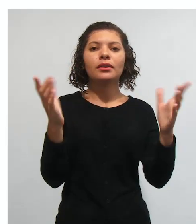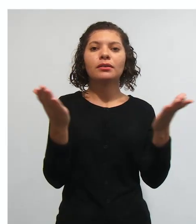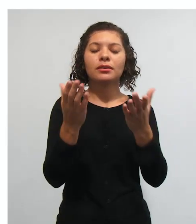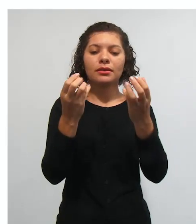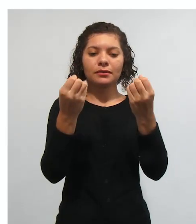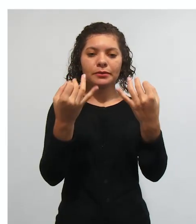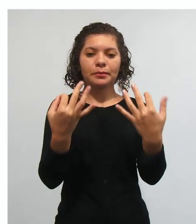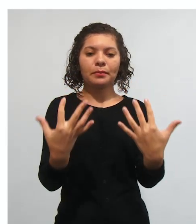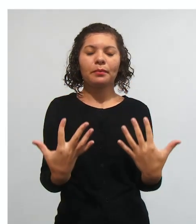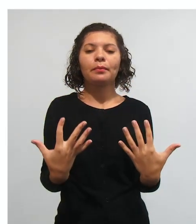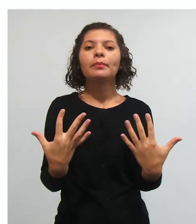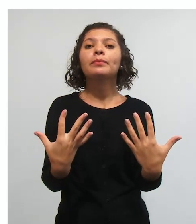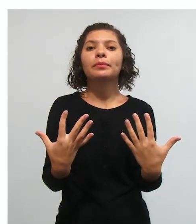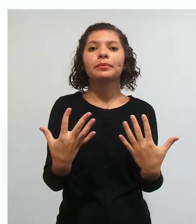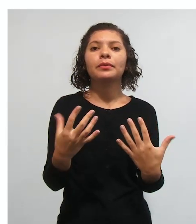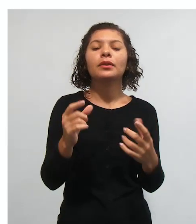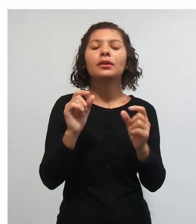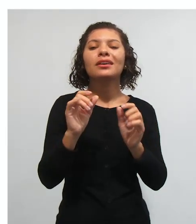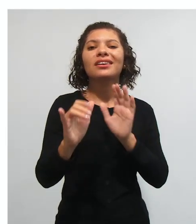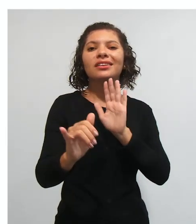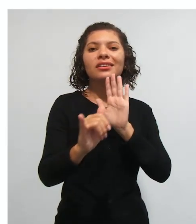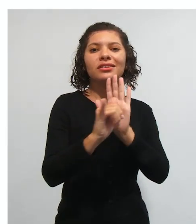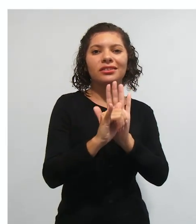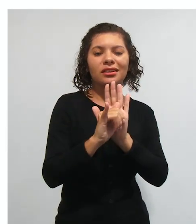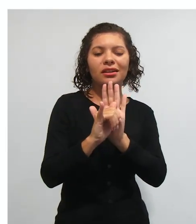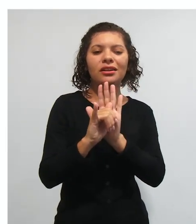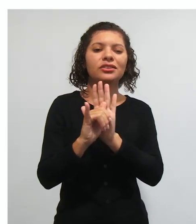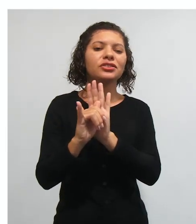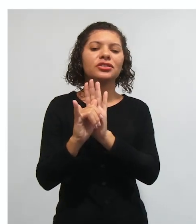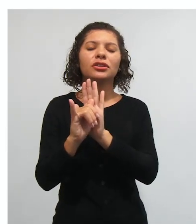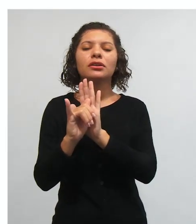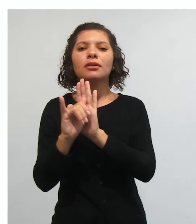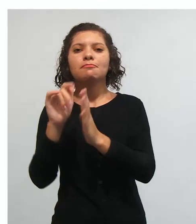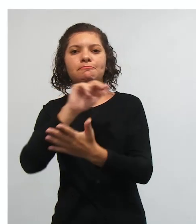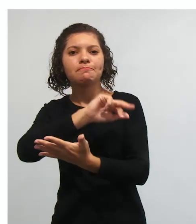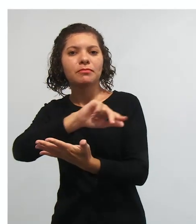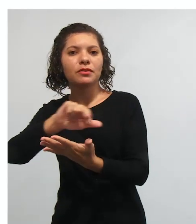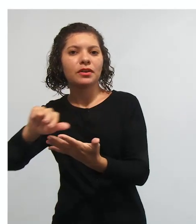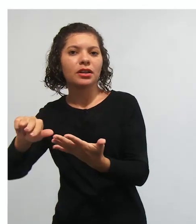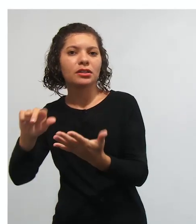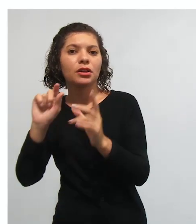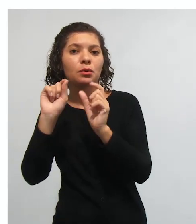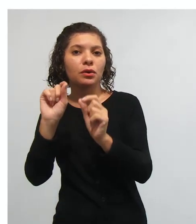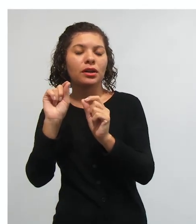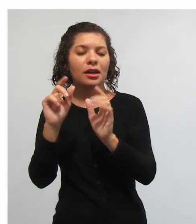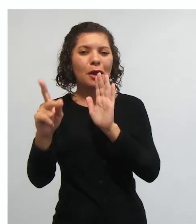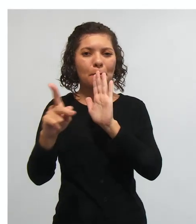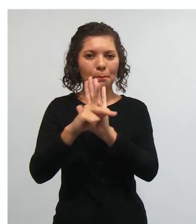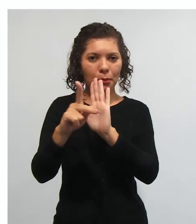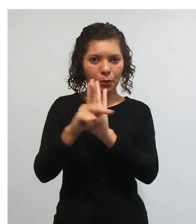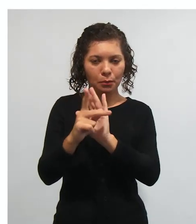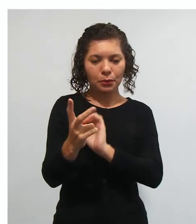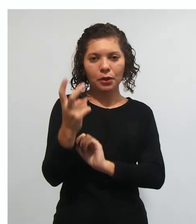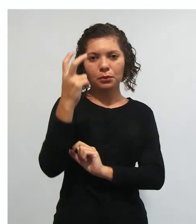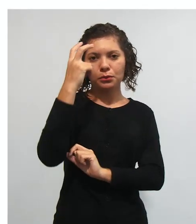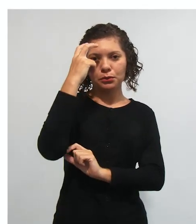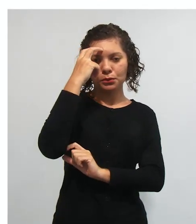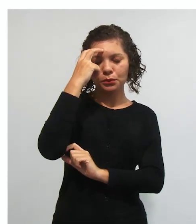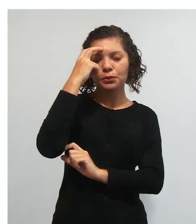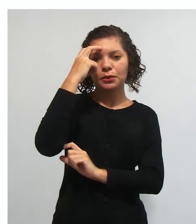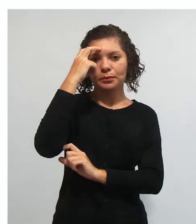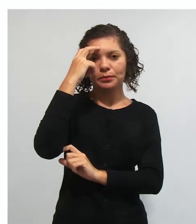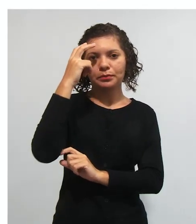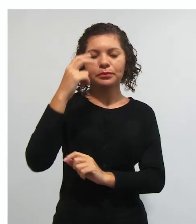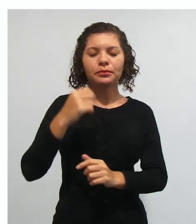a identidade e diferença não são seres na natureza mas sim da cultura e dos sistemas